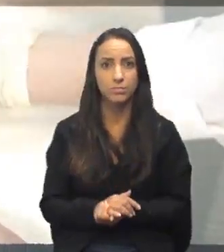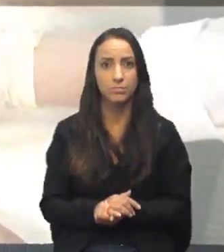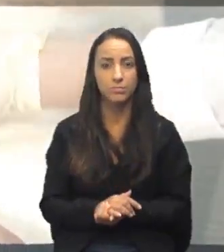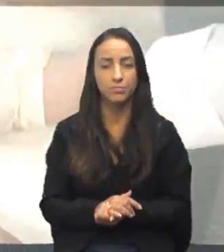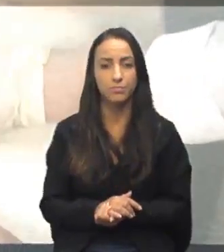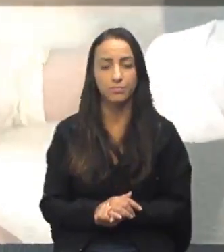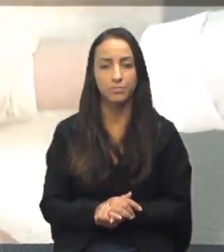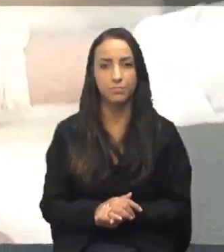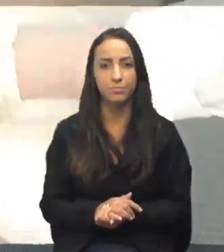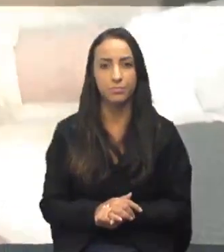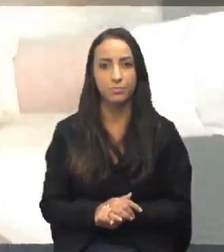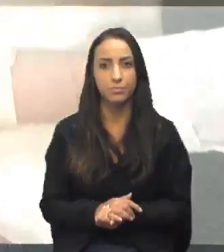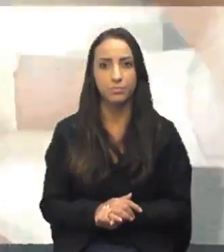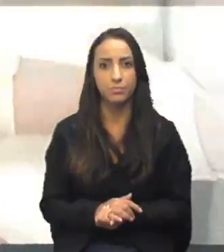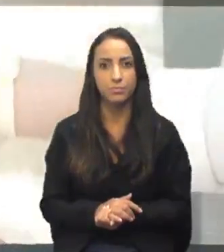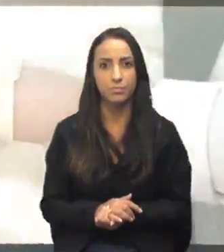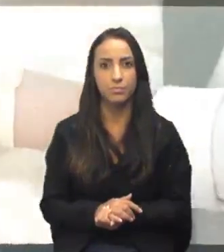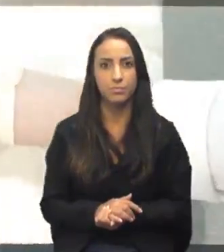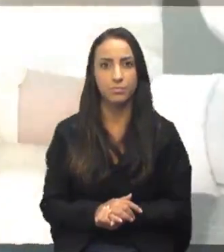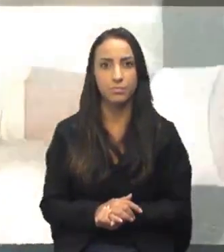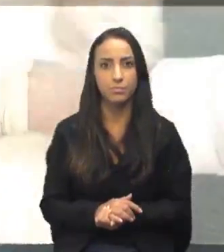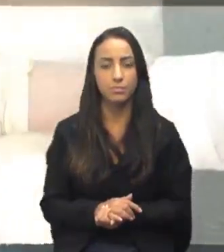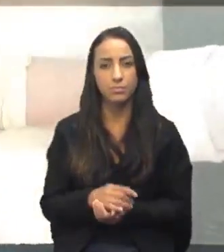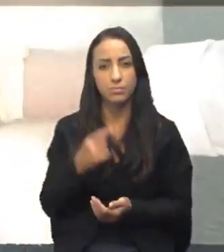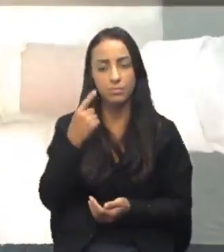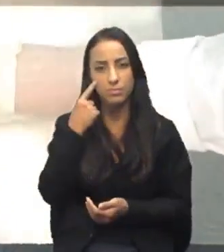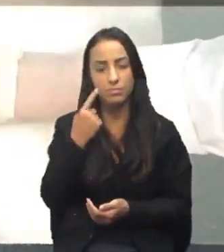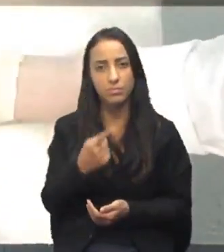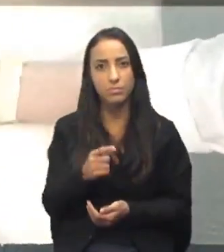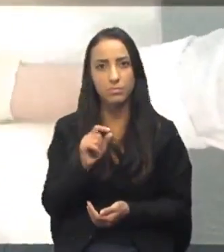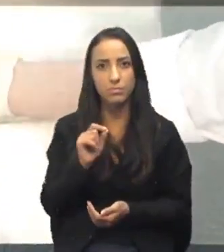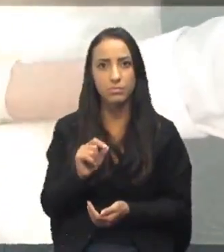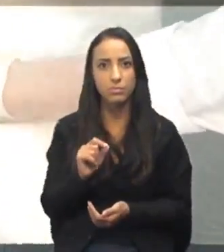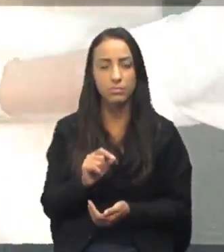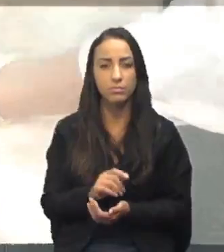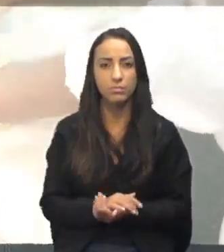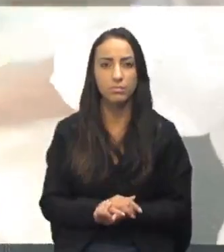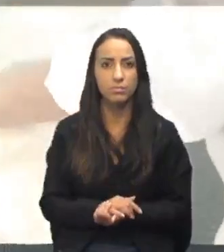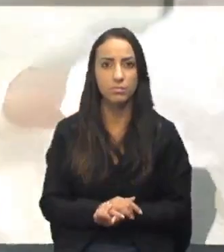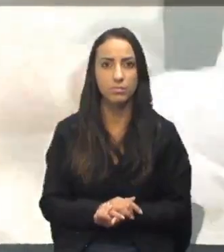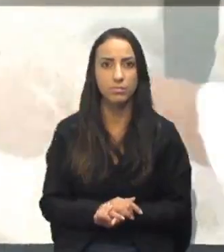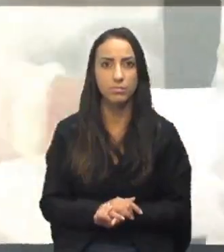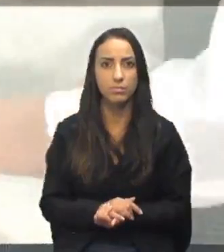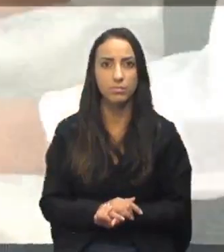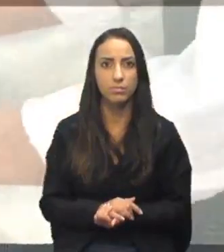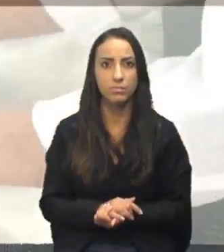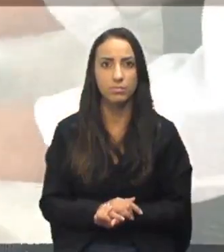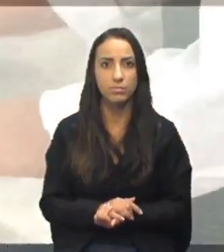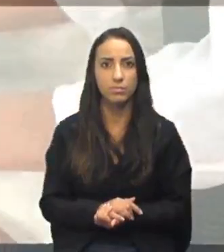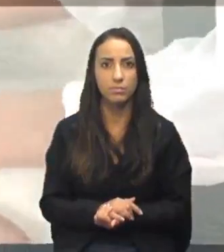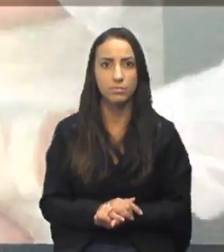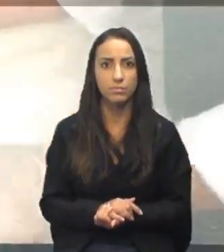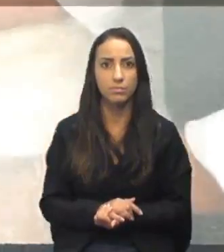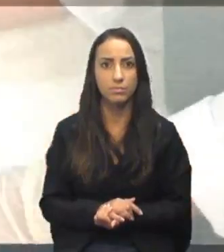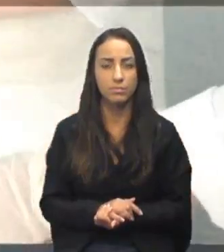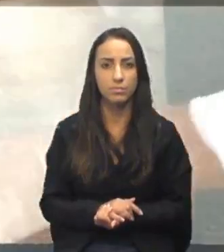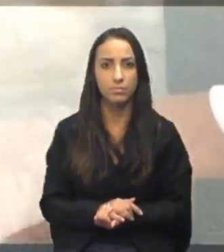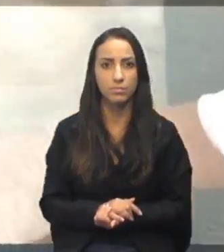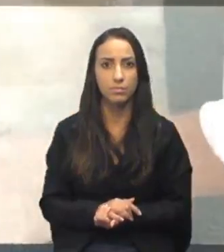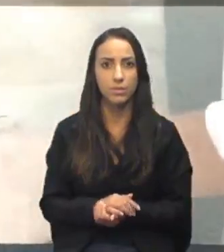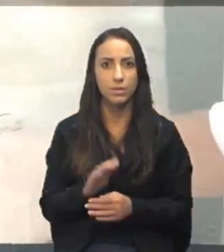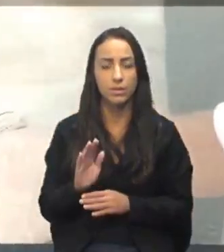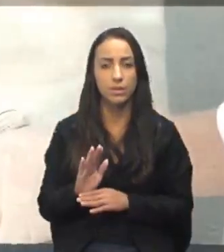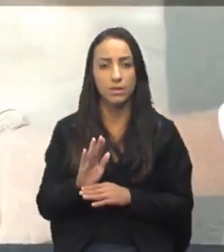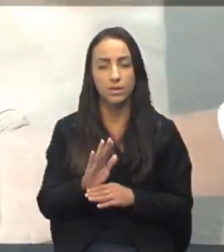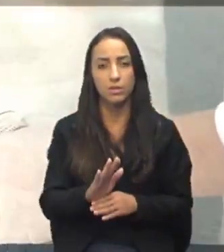essas diferenciações. E veja que a linha, então, de corte, ela